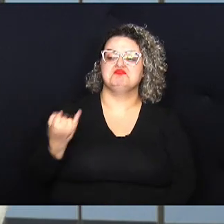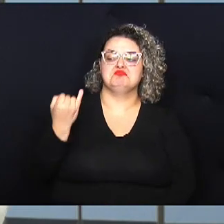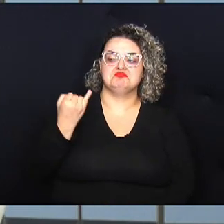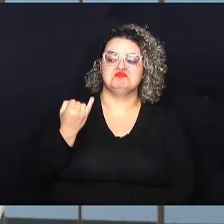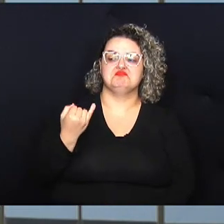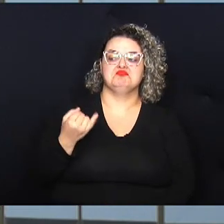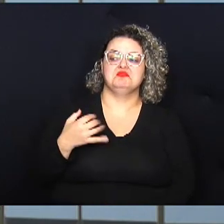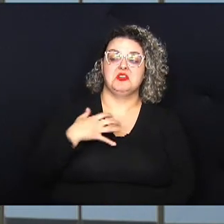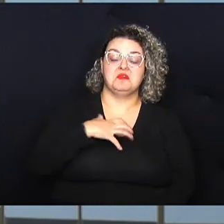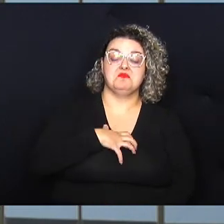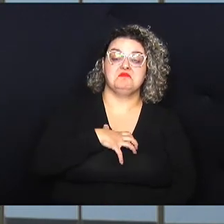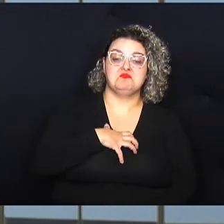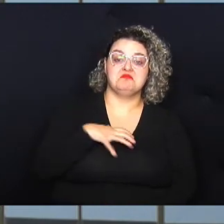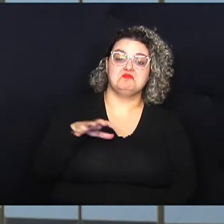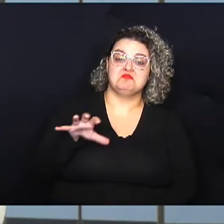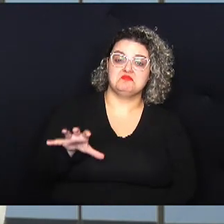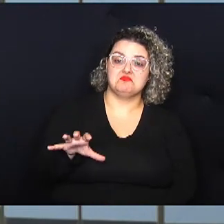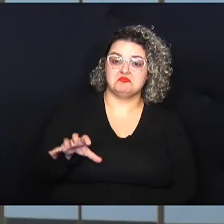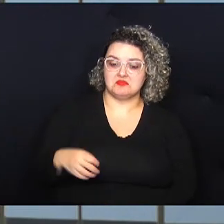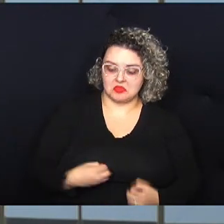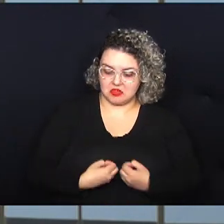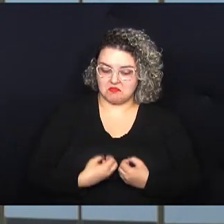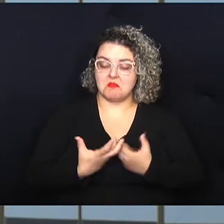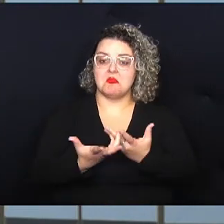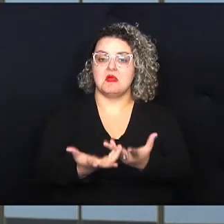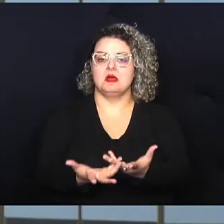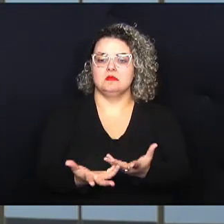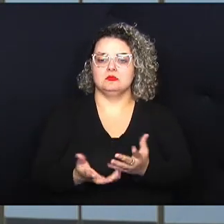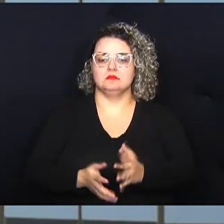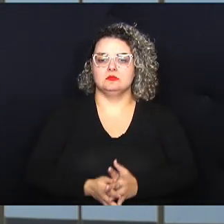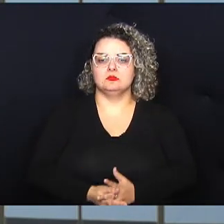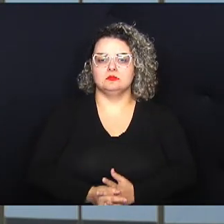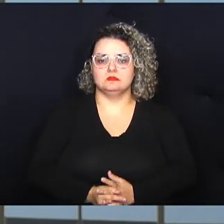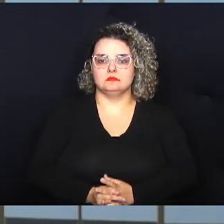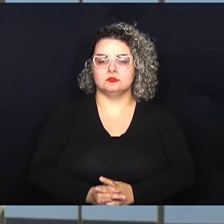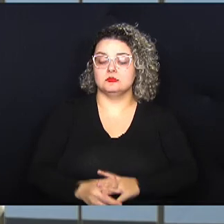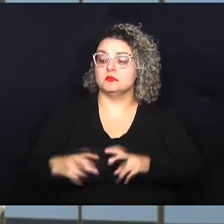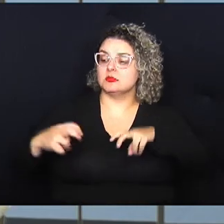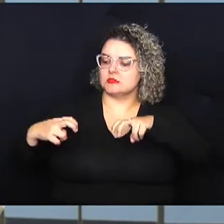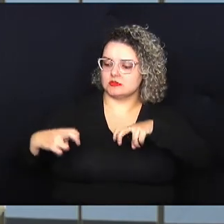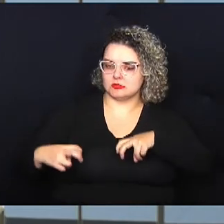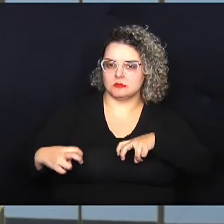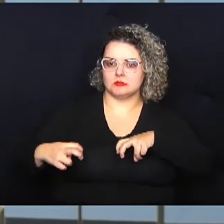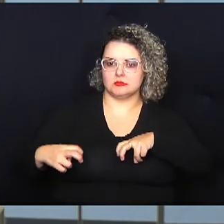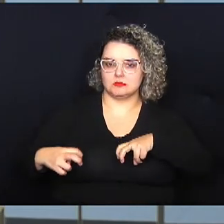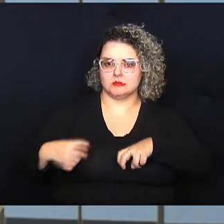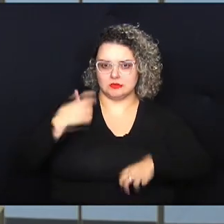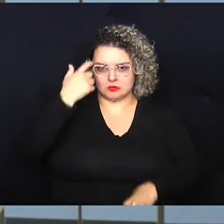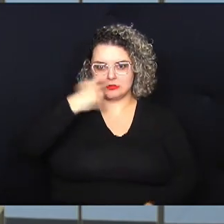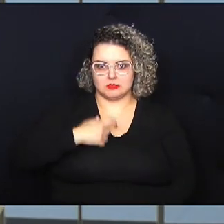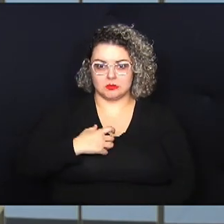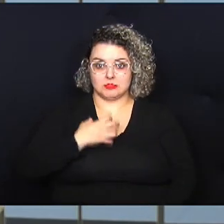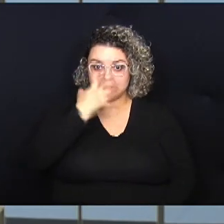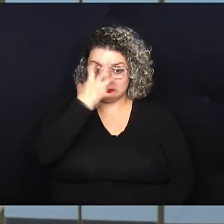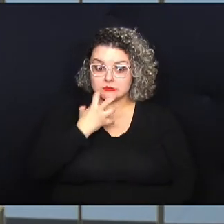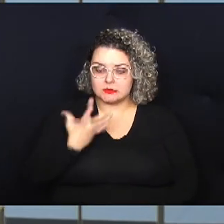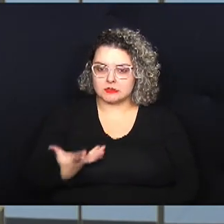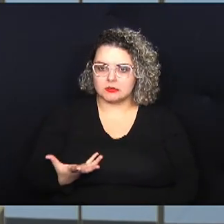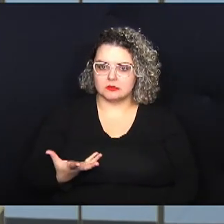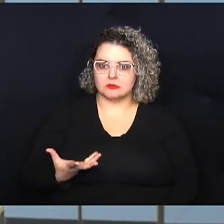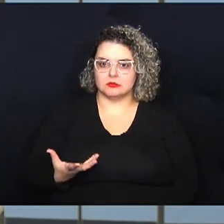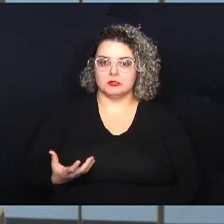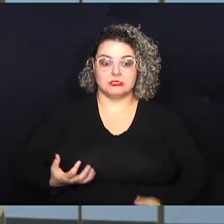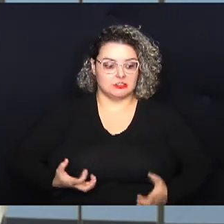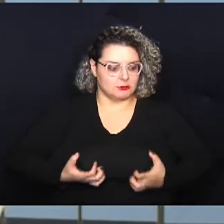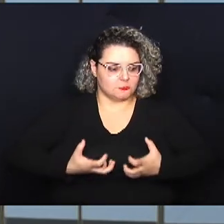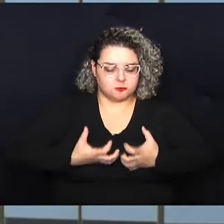você coloca isso, externiza isso. Senta aqui, eu estou com raiva. Está fervendo, borbulhando.